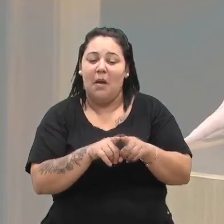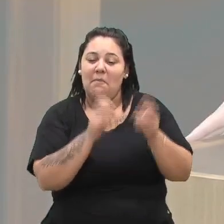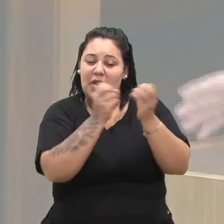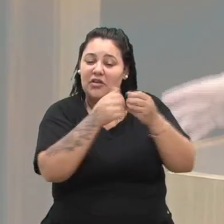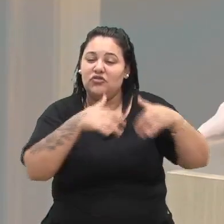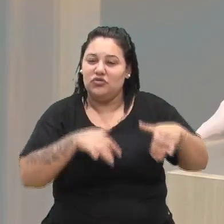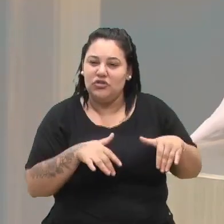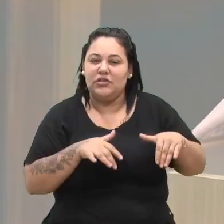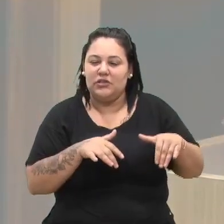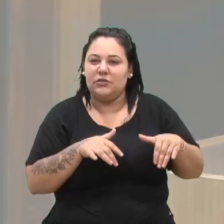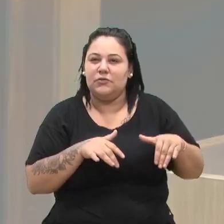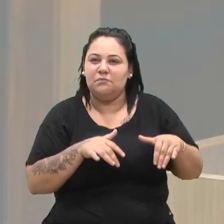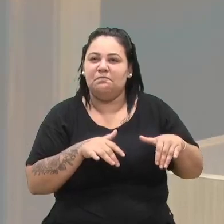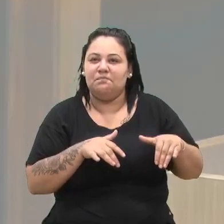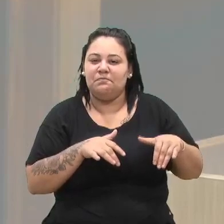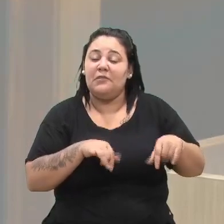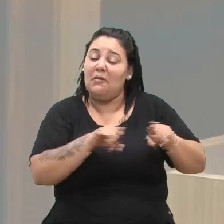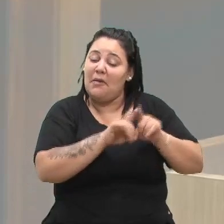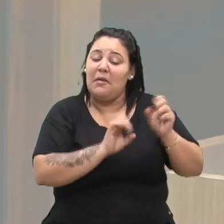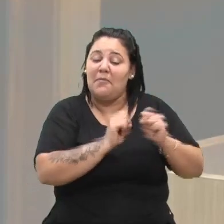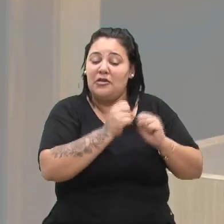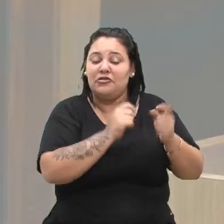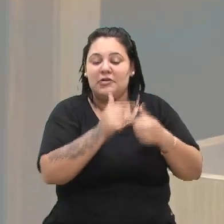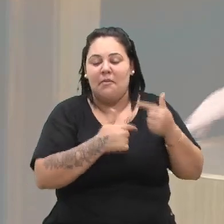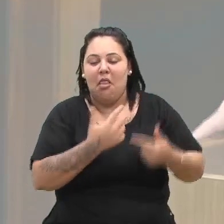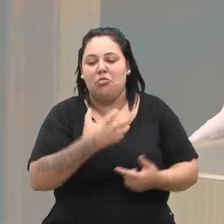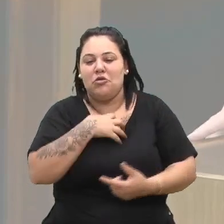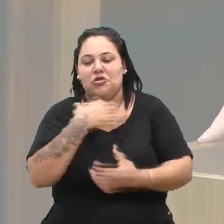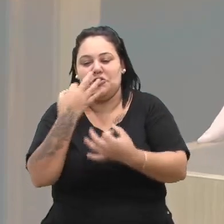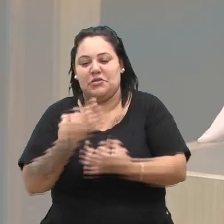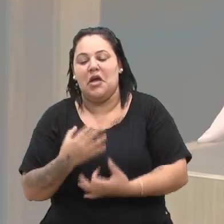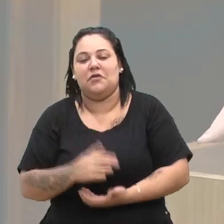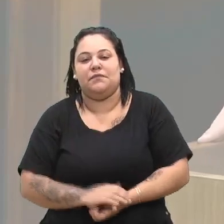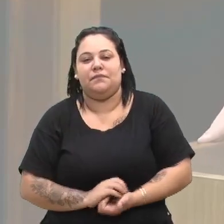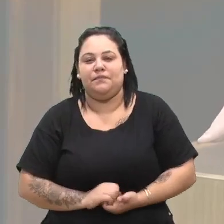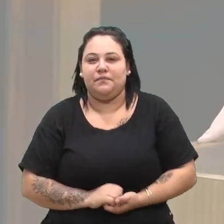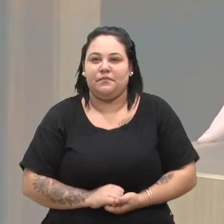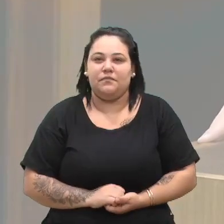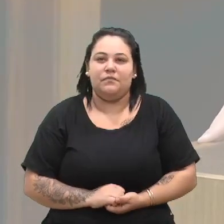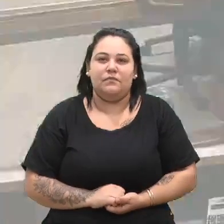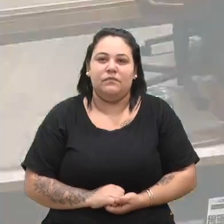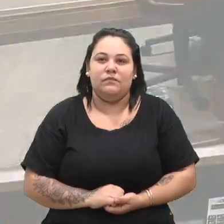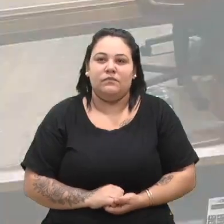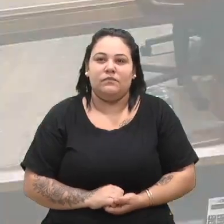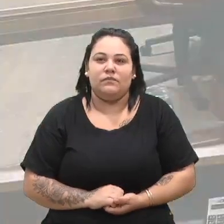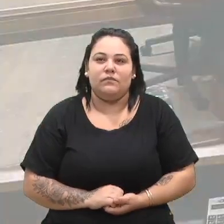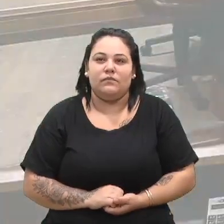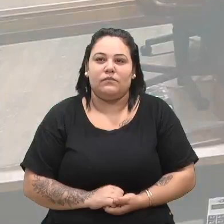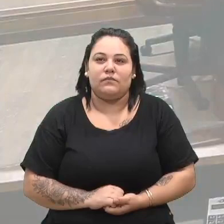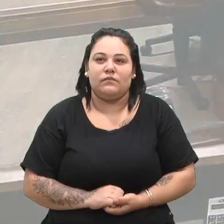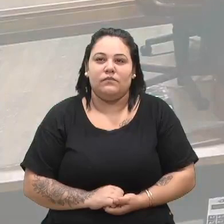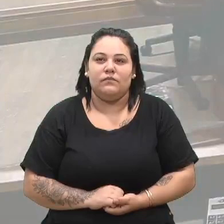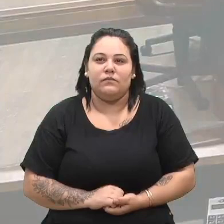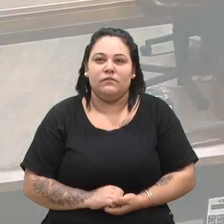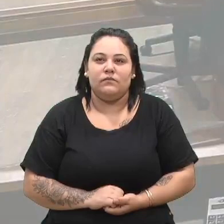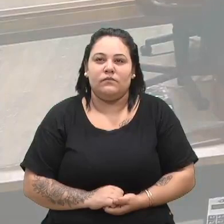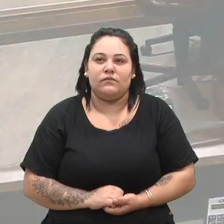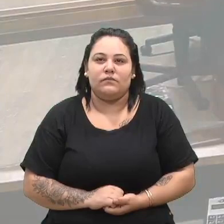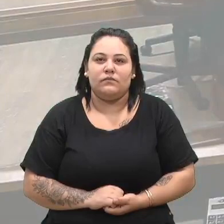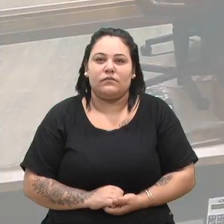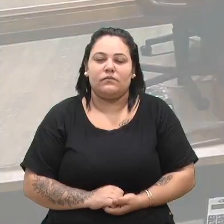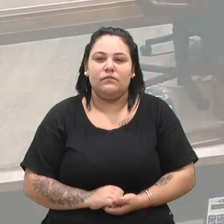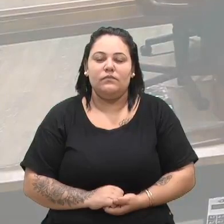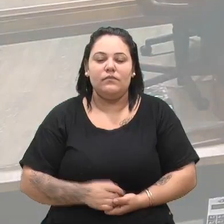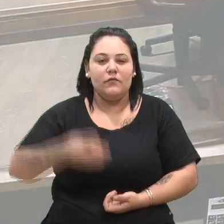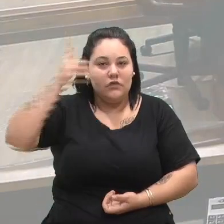imagem de empresas que funcionam corretamente. Quem solicitou? O vereador Fius. Obrigado, vereador Lucas Dil, parabéns pelo